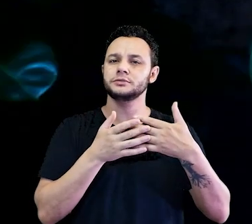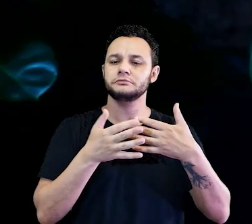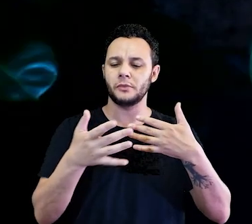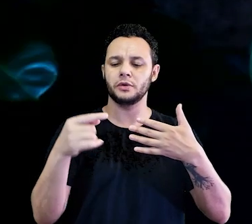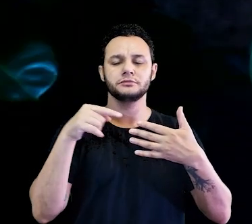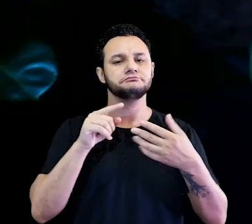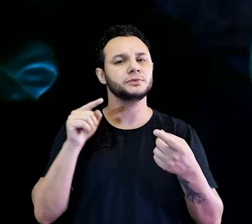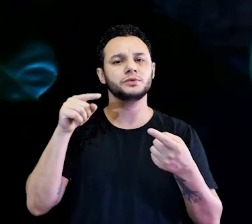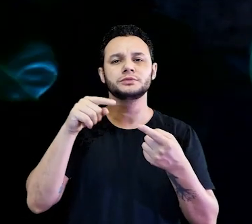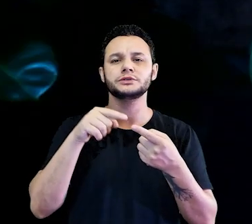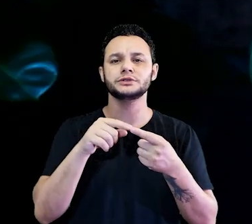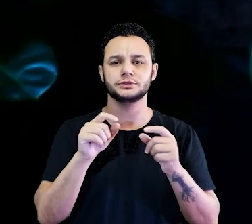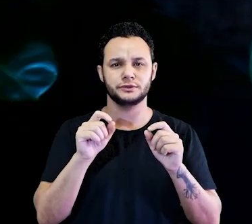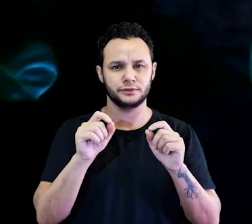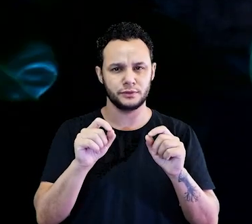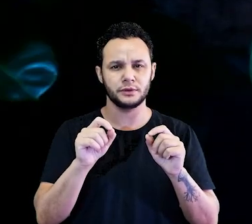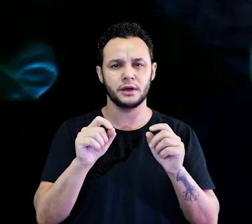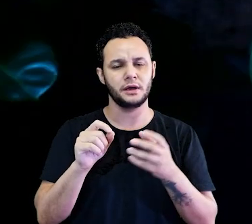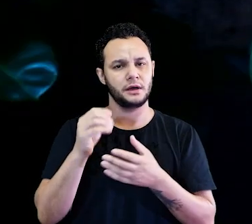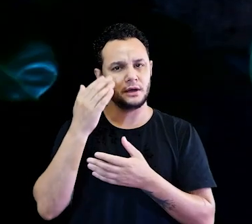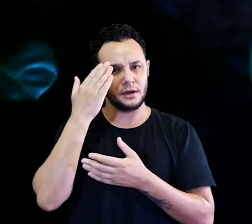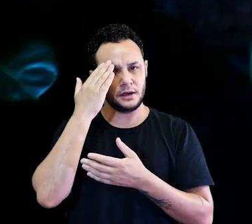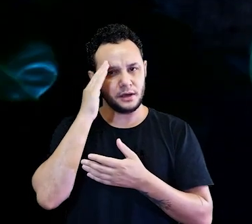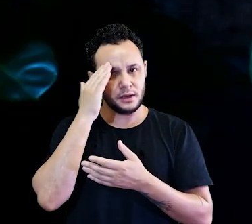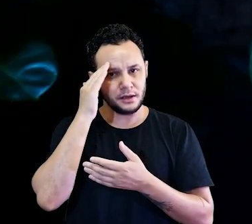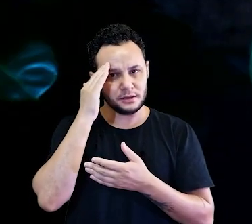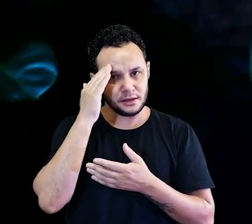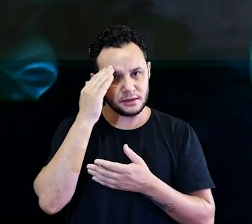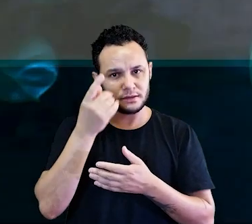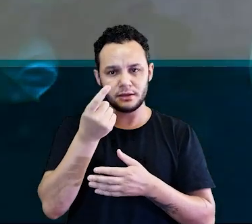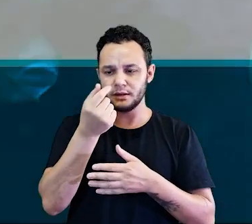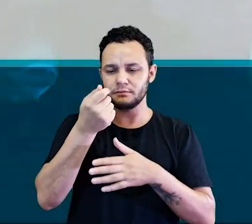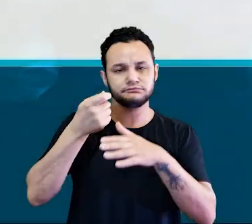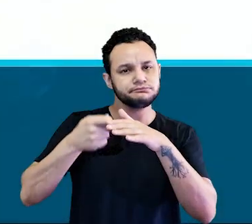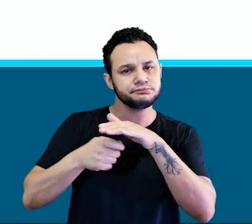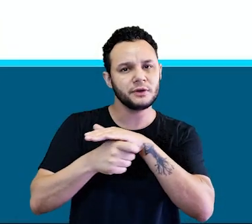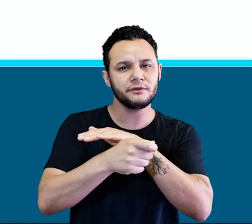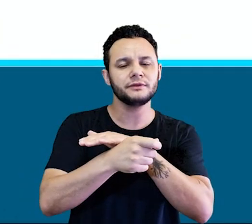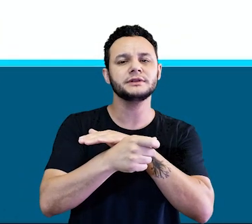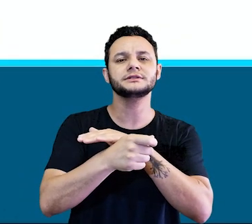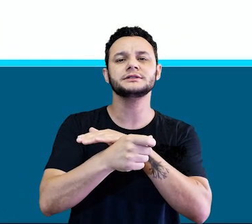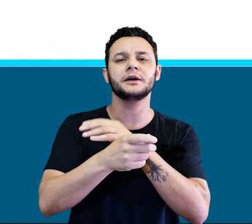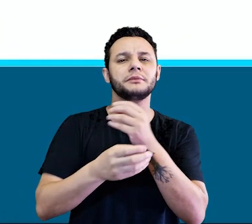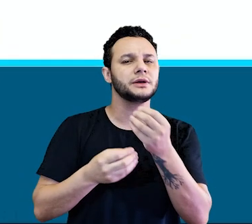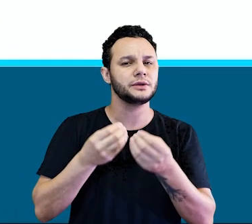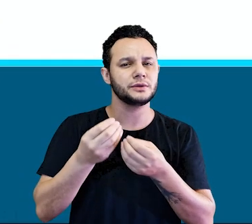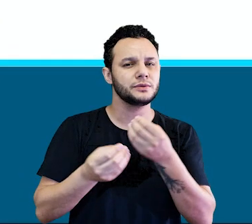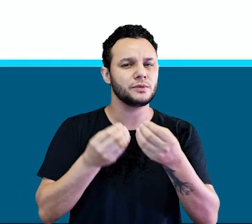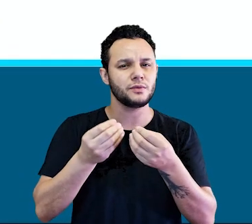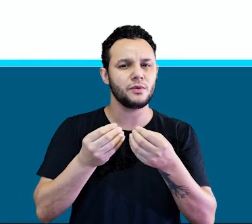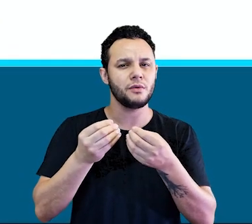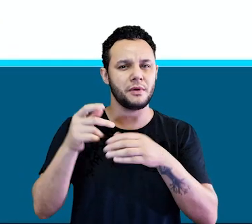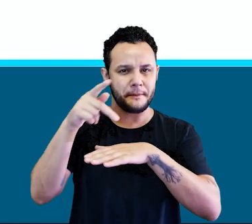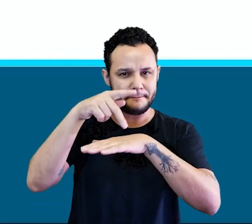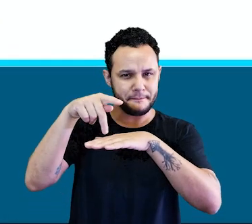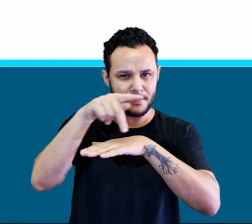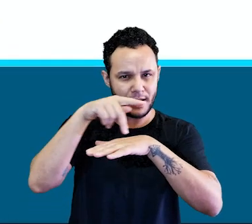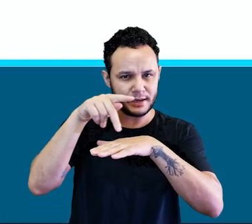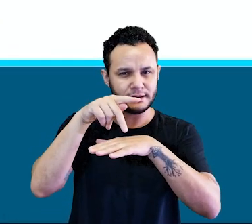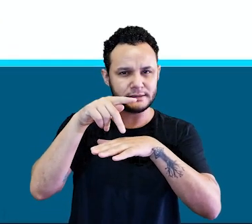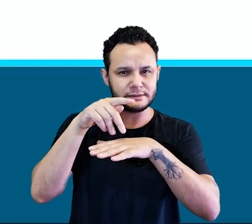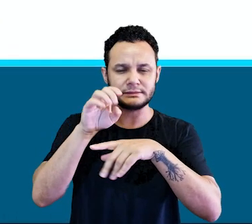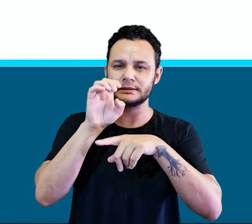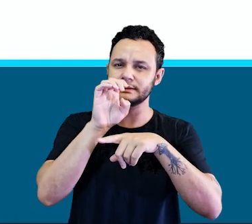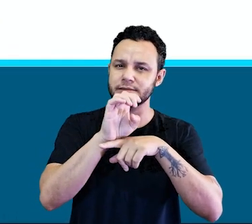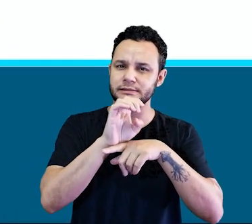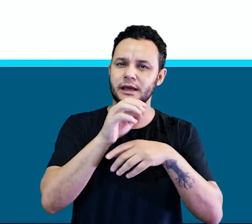aqui do nosso módulo, gente? Compreender as fontes e financiamentos da educação no país, nos estados e